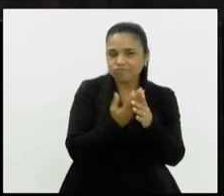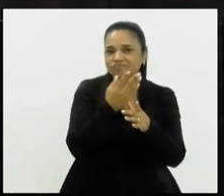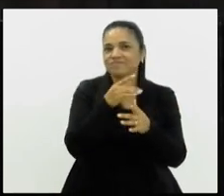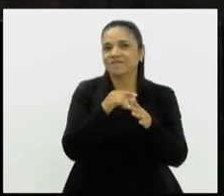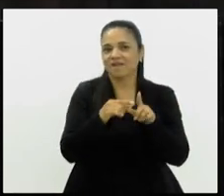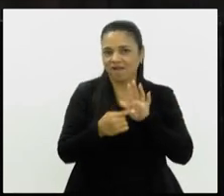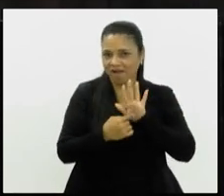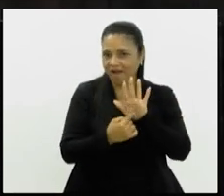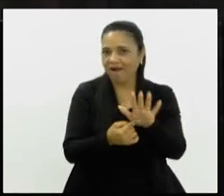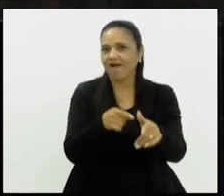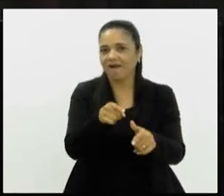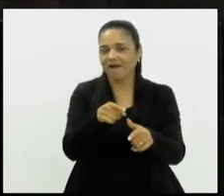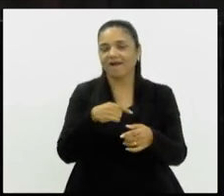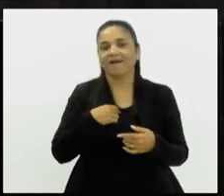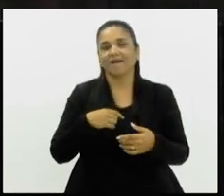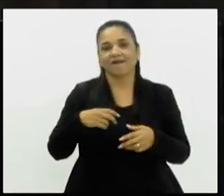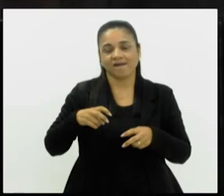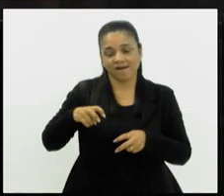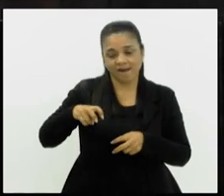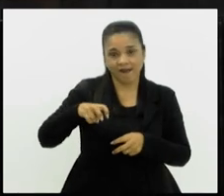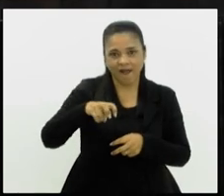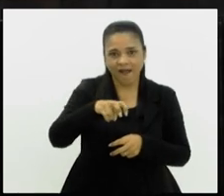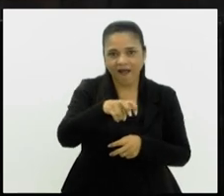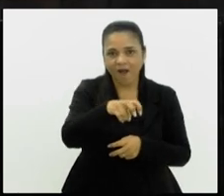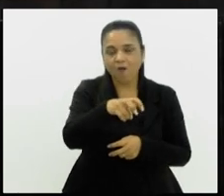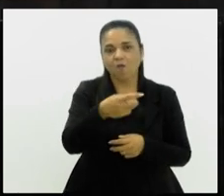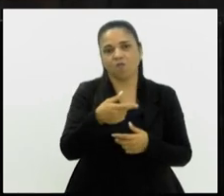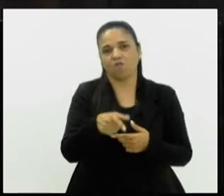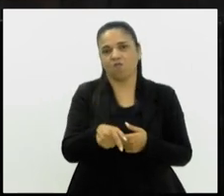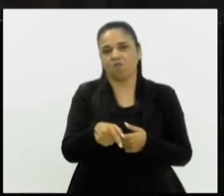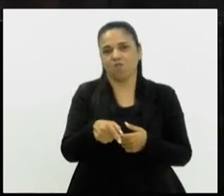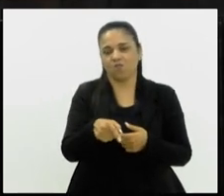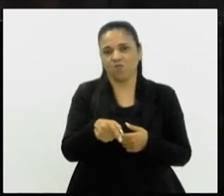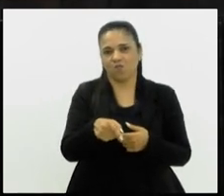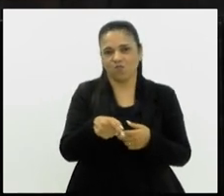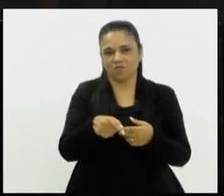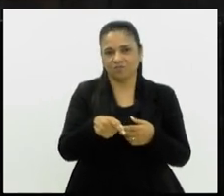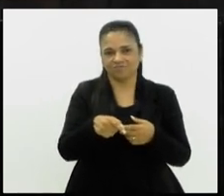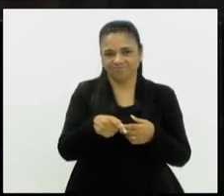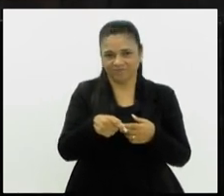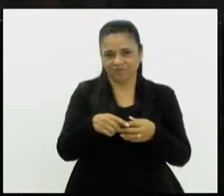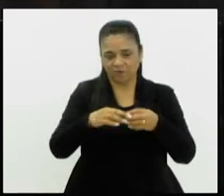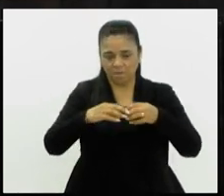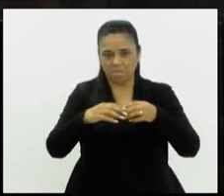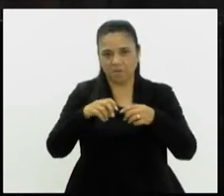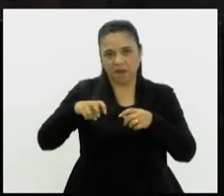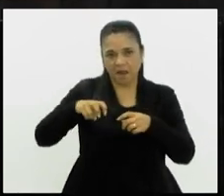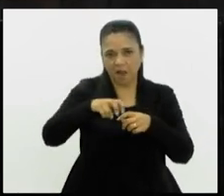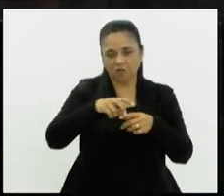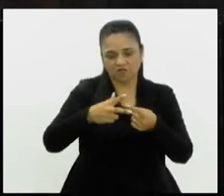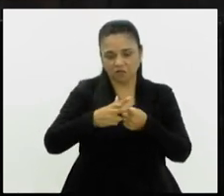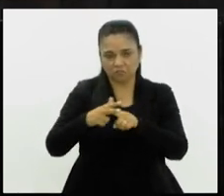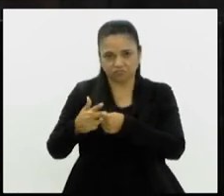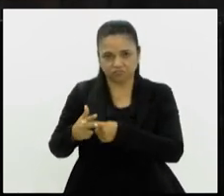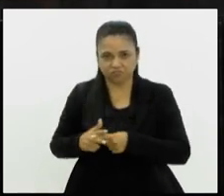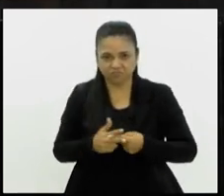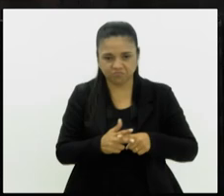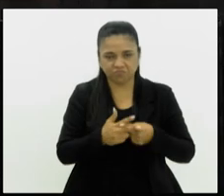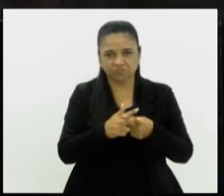desmanche de carro veio à tona, uma série de crimes associados.